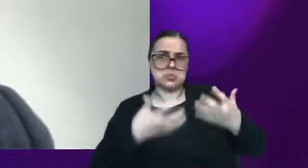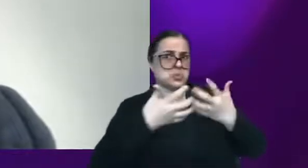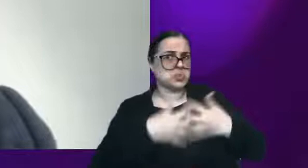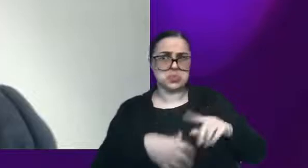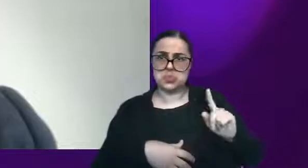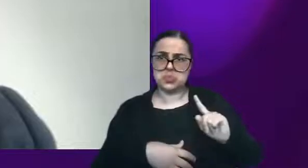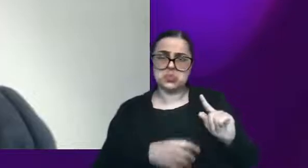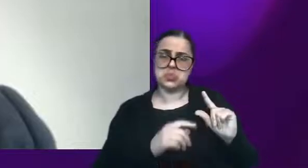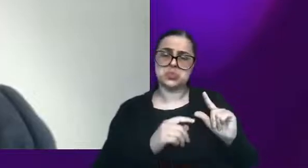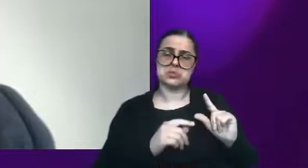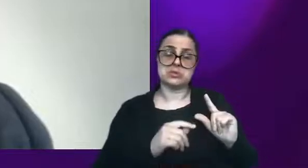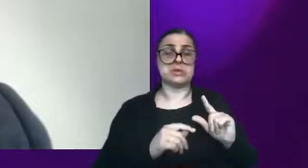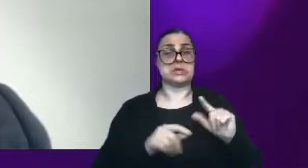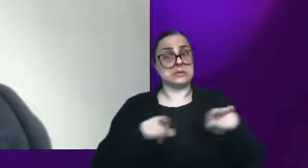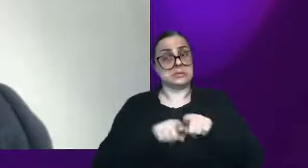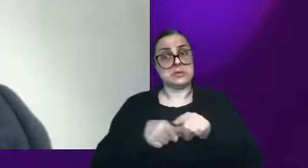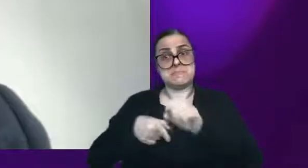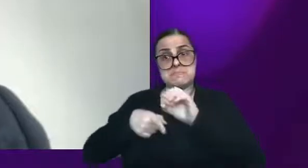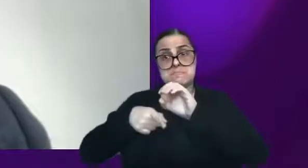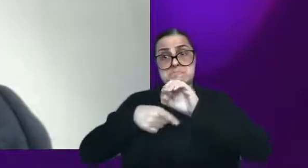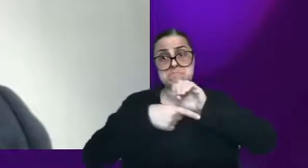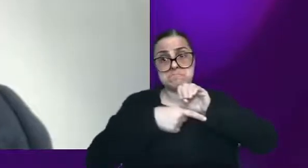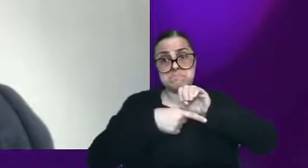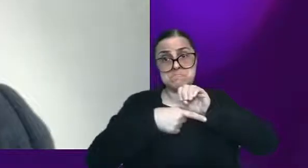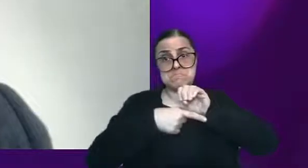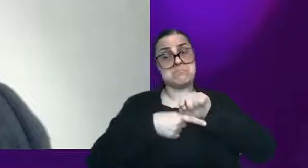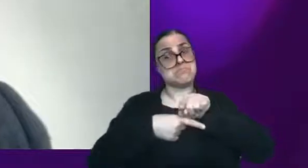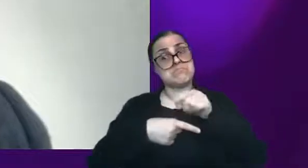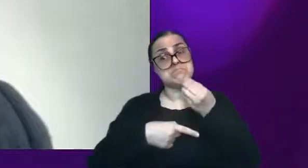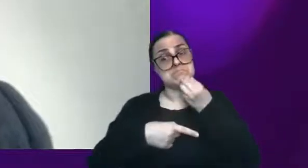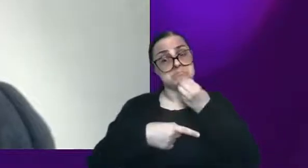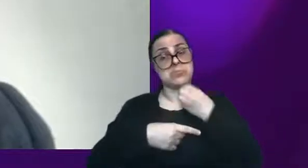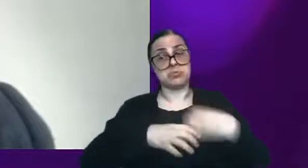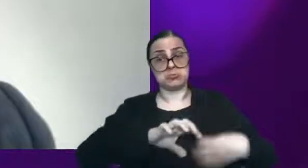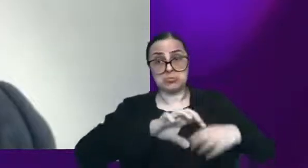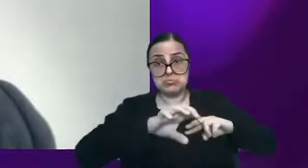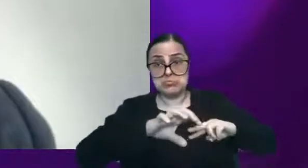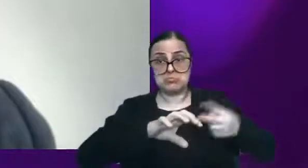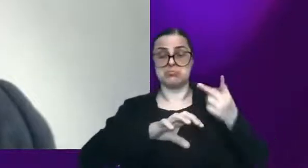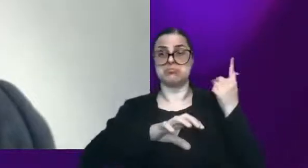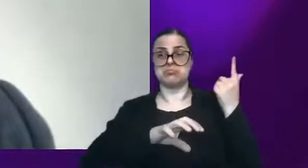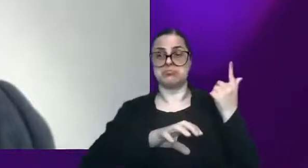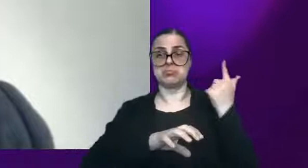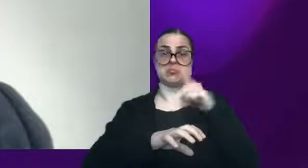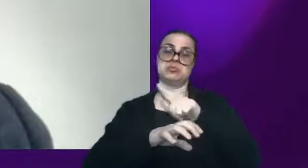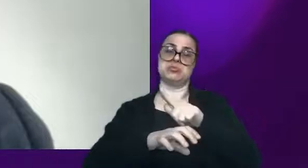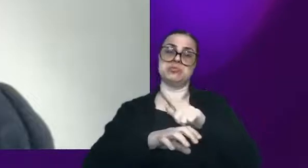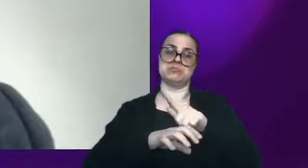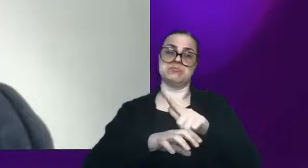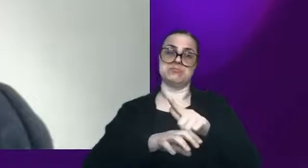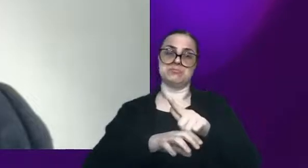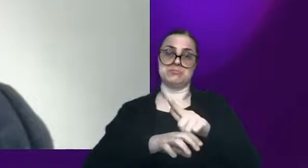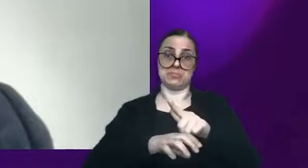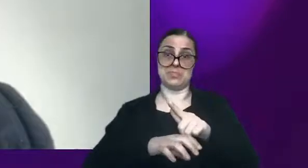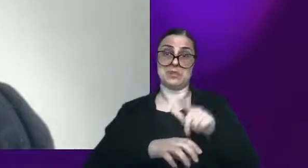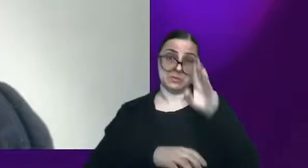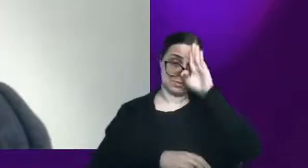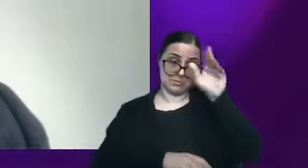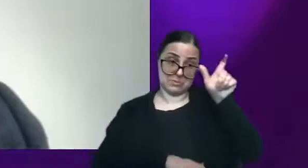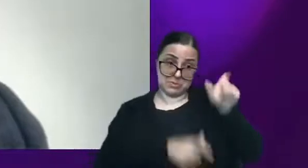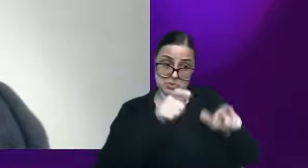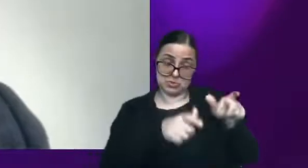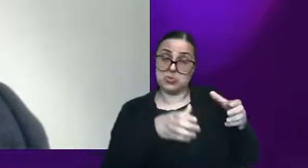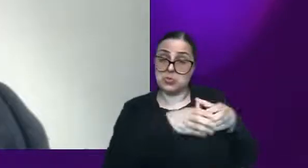cólon, sejam indicação para transplante. No fundo, como são, muitas vezes, os doentes com falência hepática aguda. Portanto,